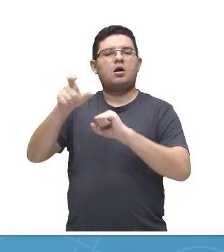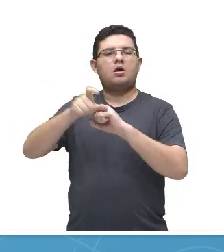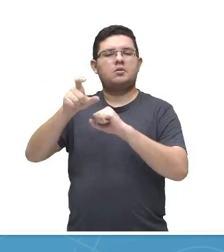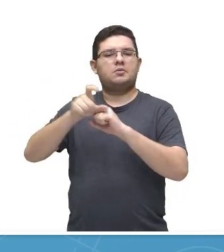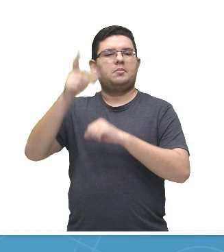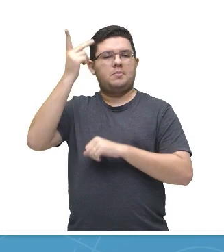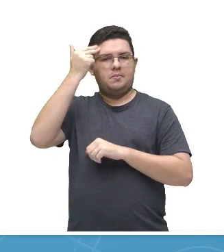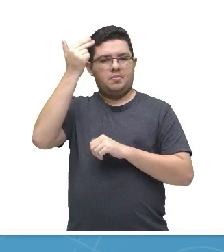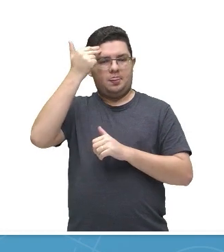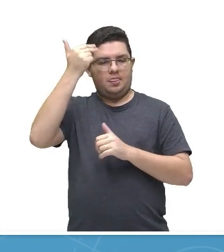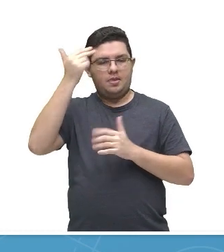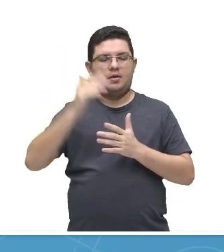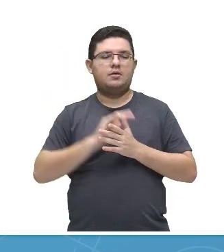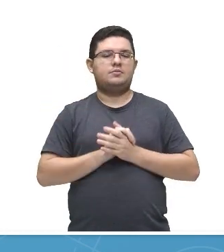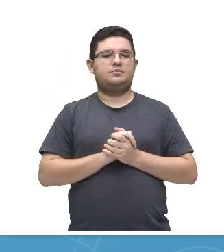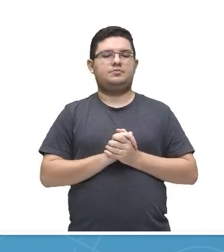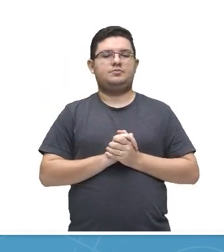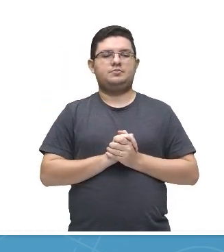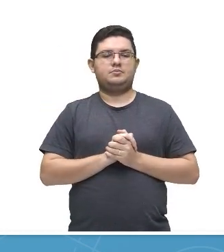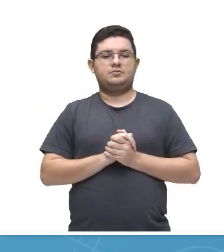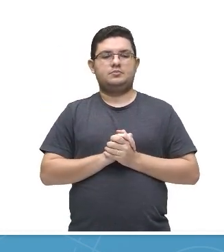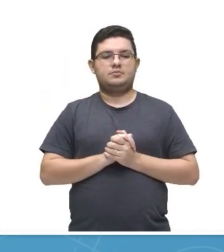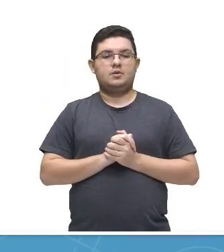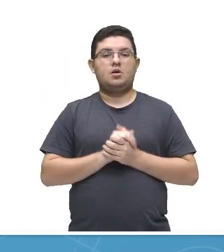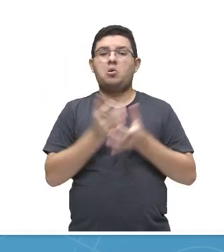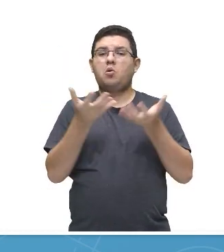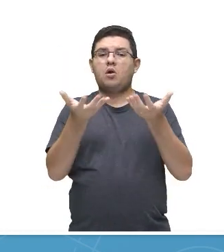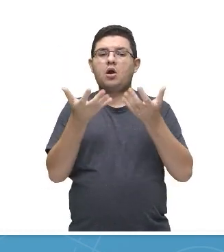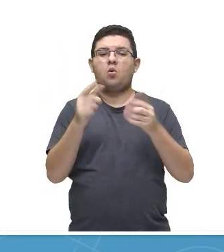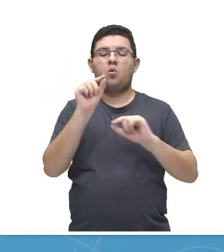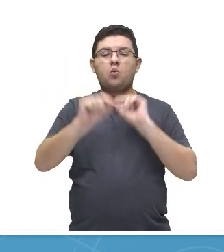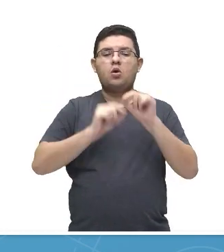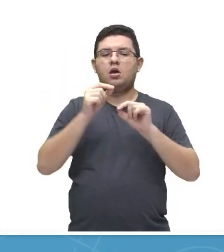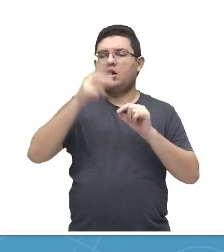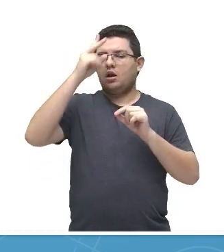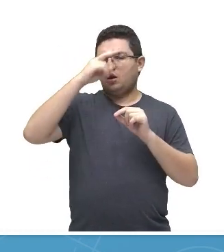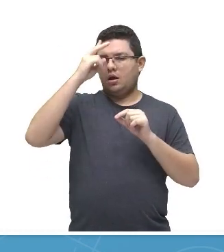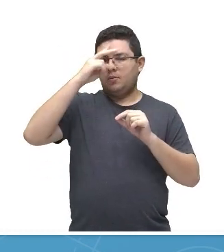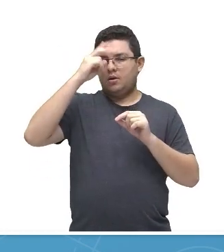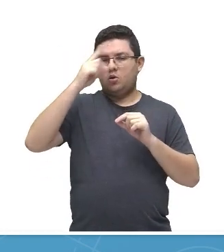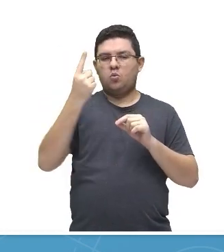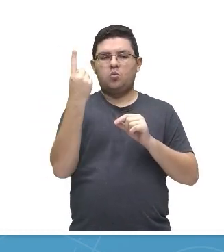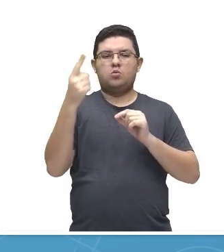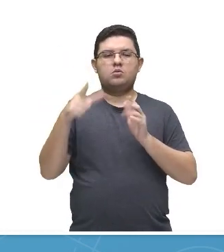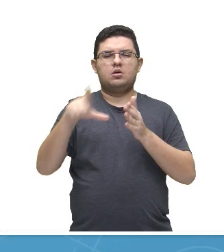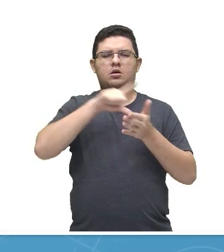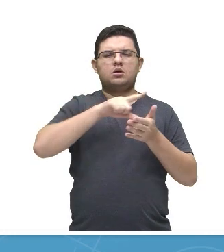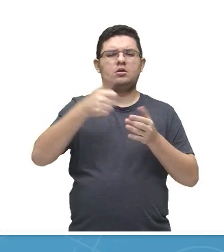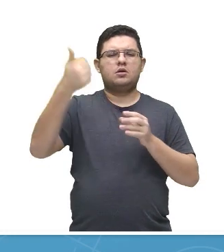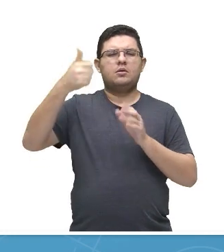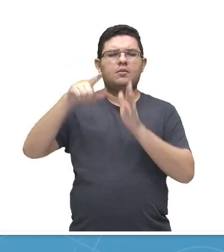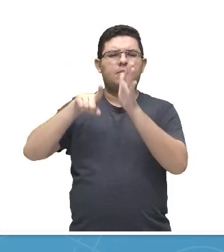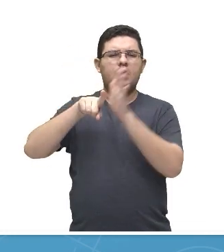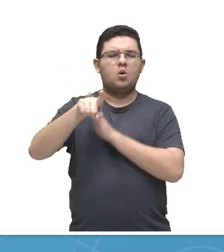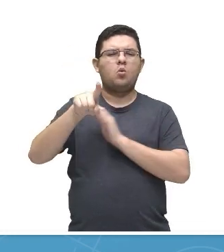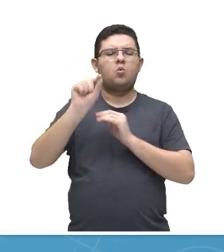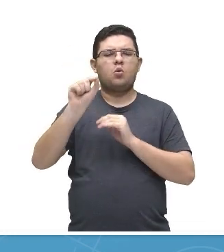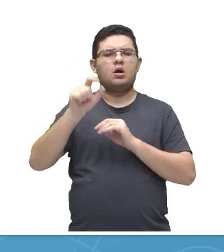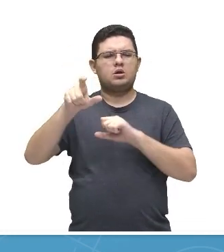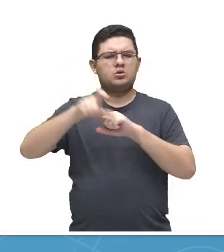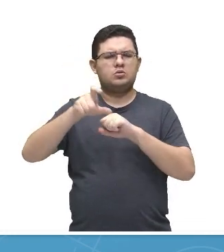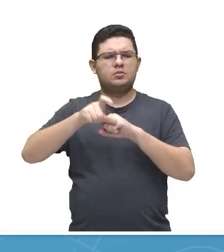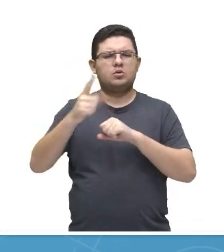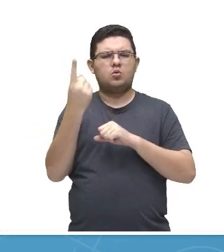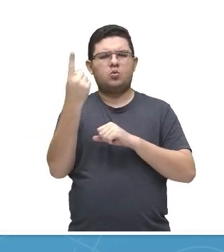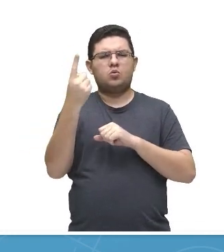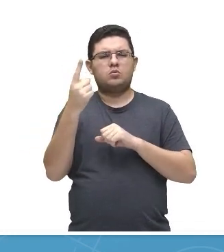substantivo comum. Muito bem. Eu ainda queria fazer um destaquezinho na primeira questão, não é? De um substantivo que tem